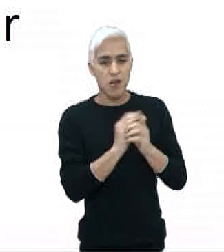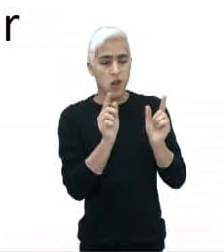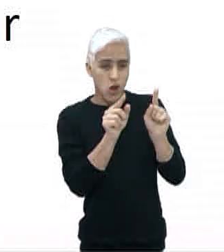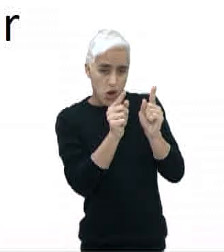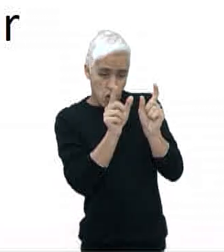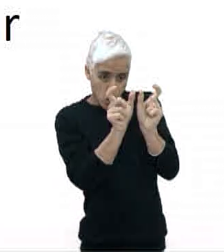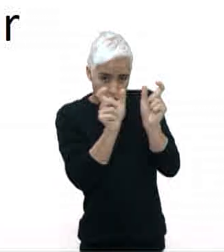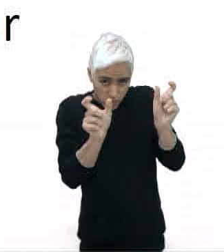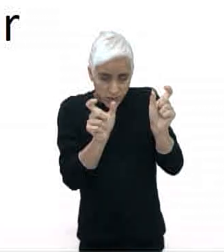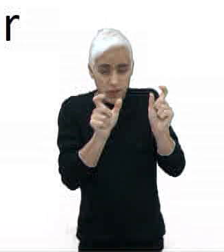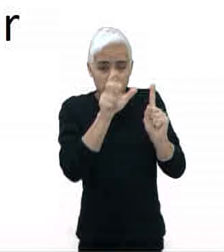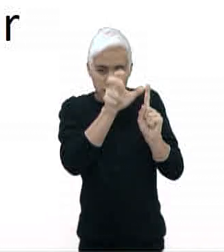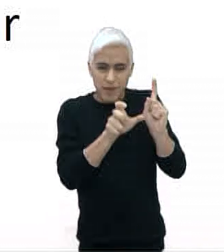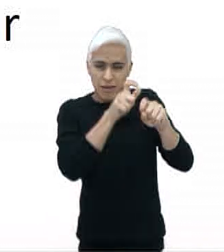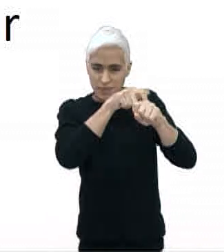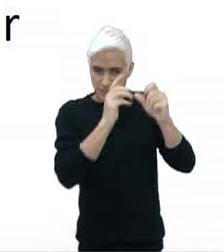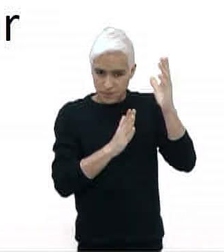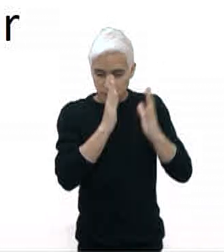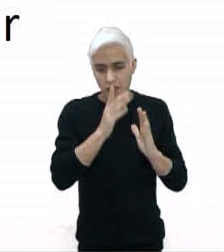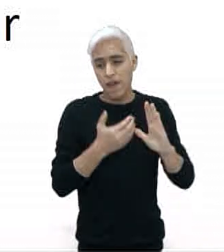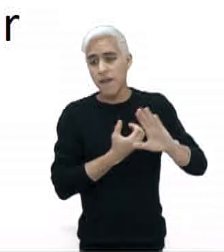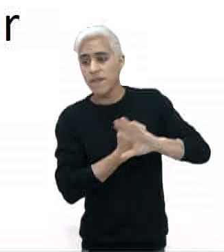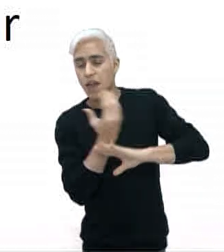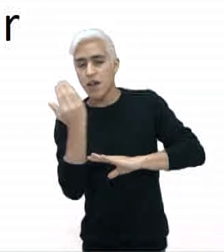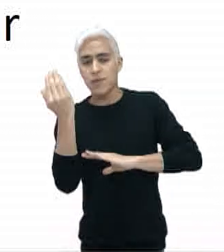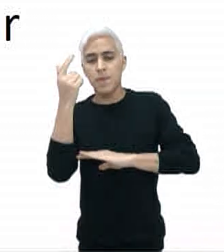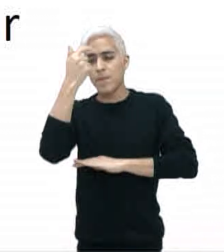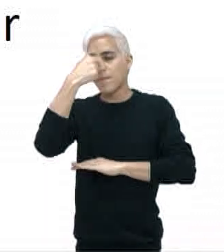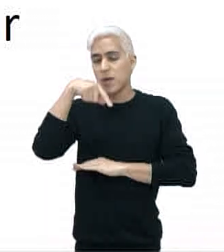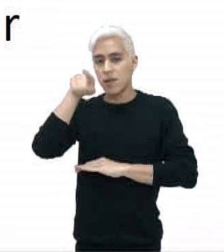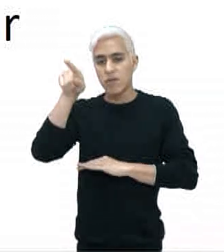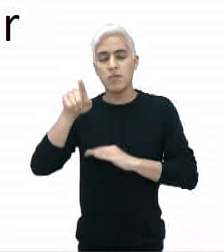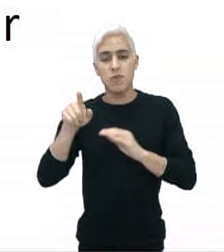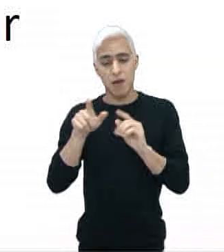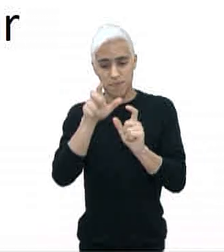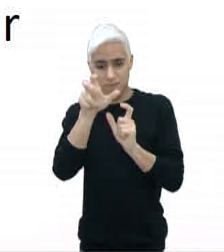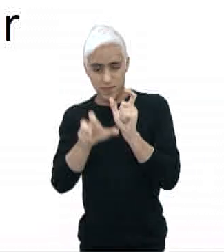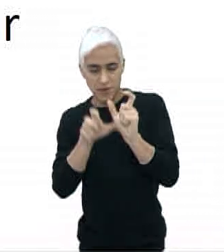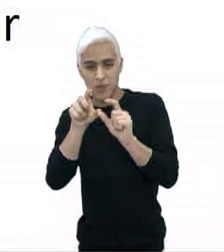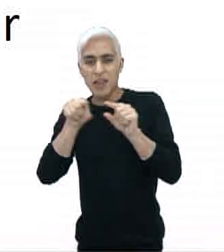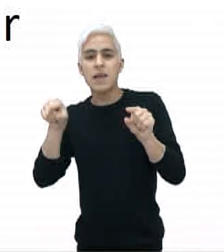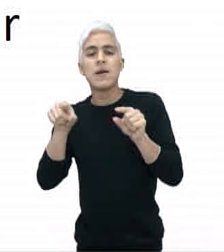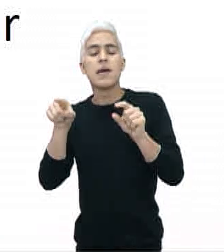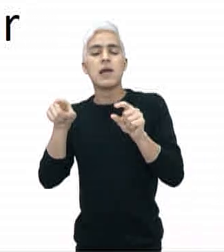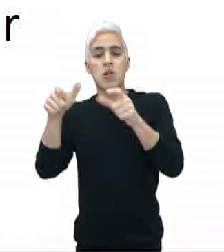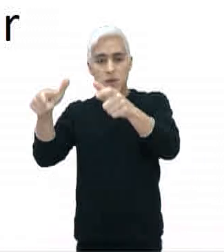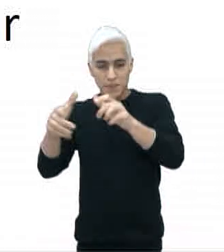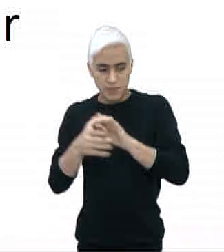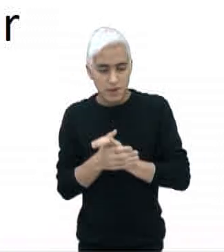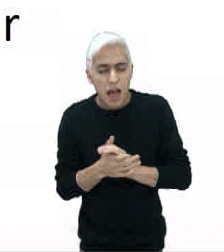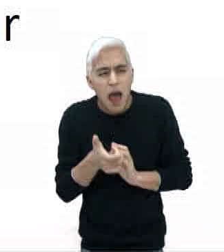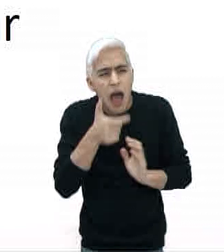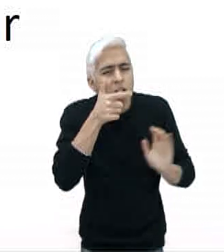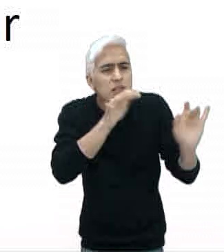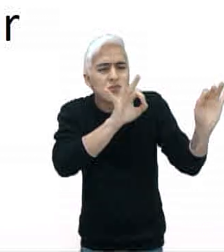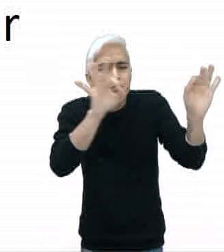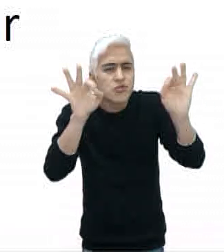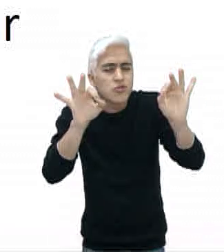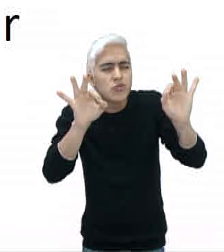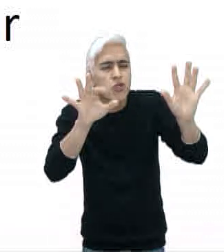tempo. Em viagem ao Peru, locução adverbial de lugar. Assiste ao espetáculo. Veja